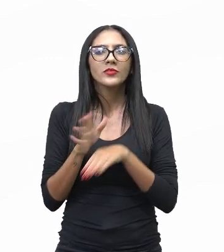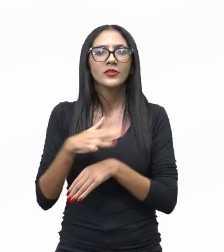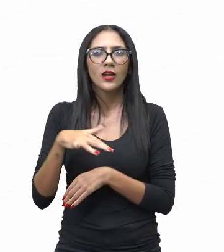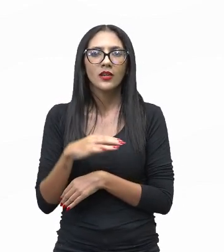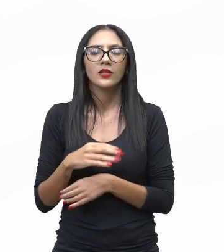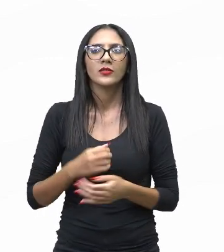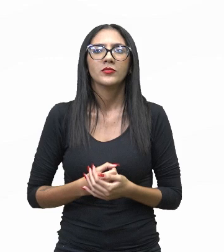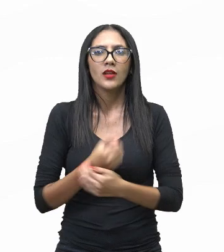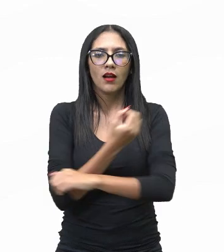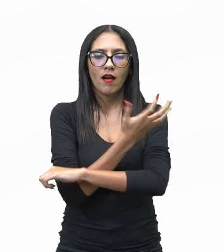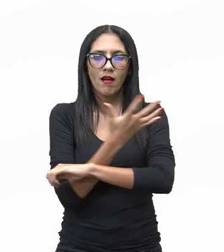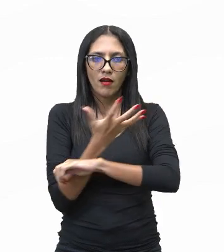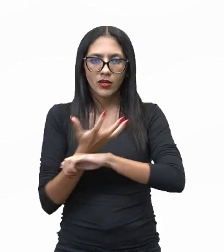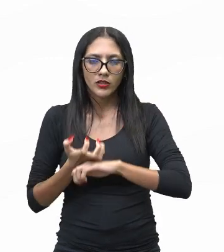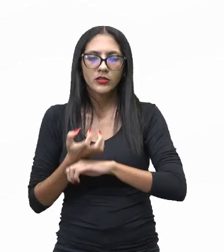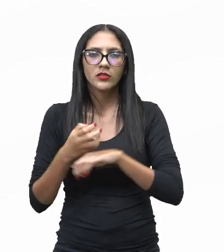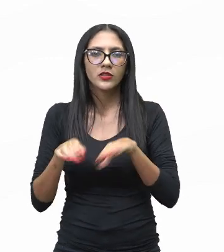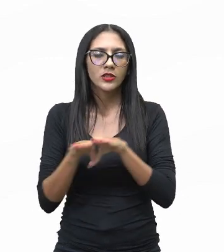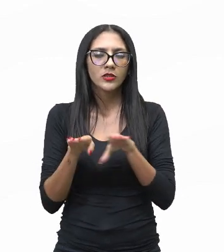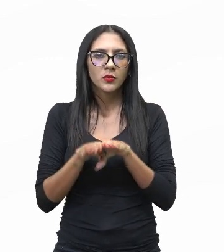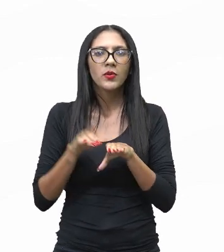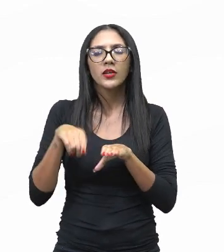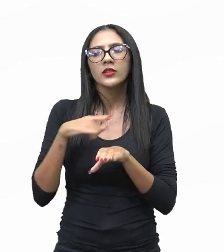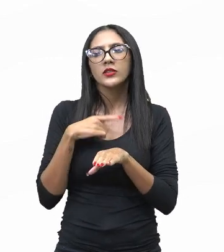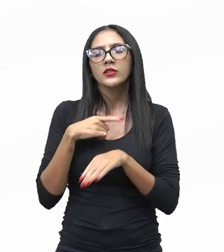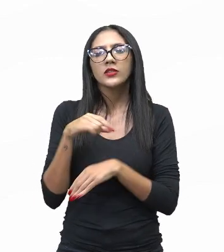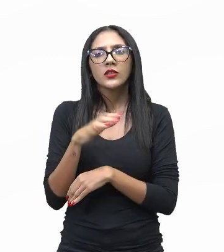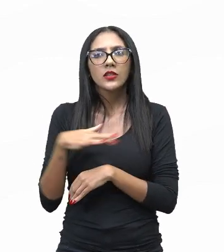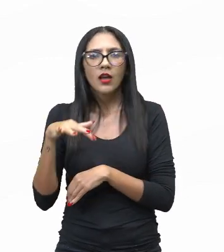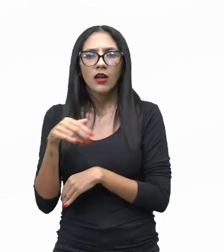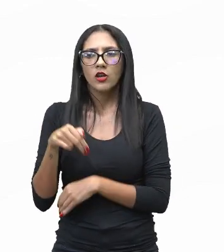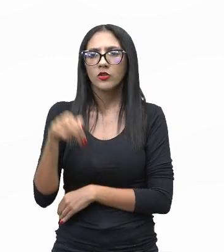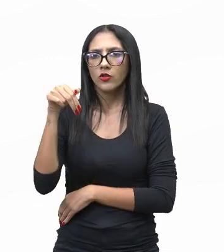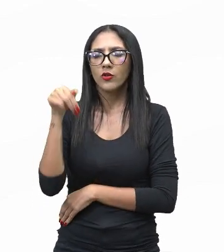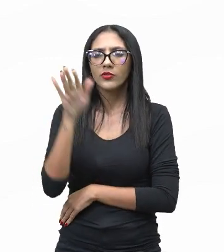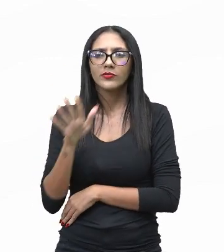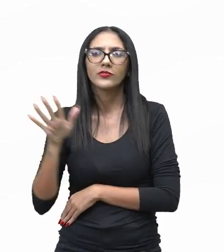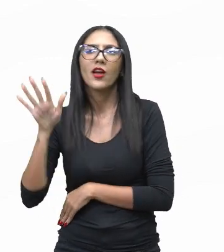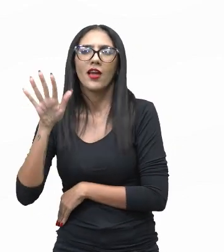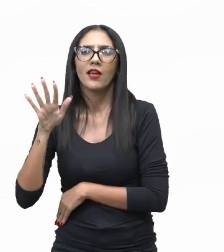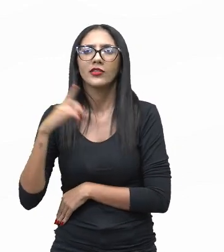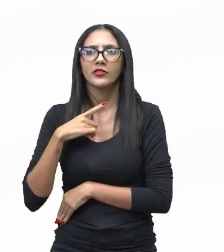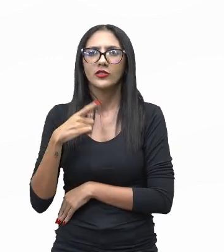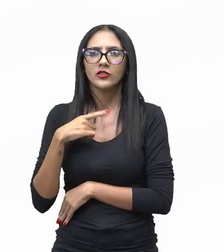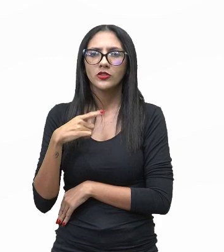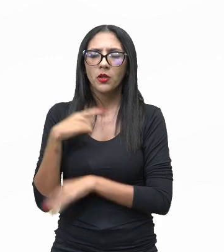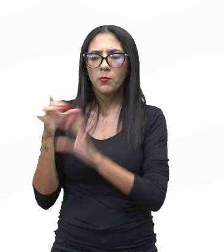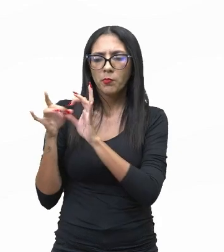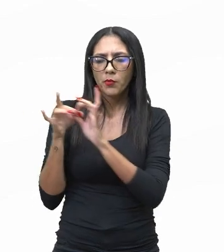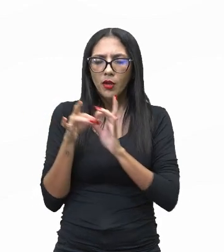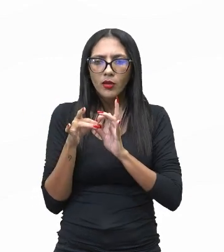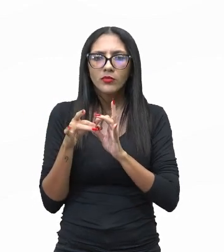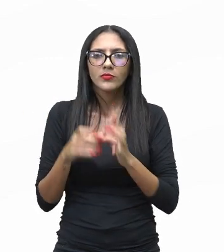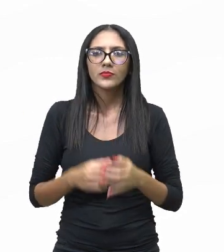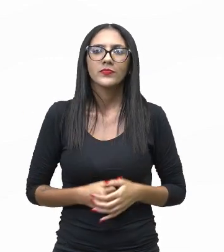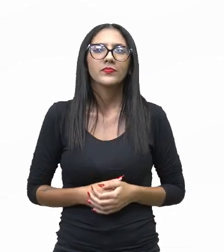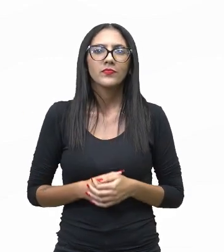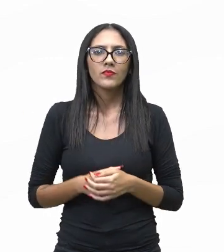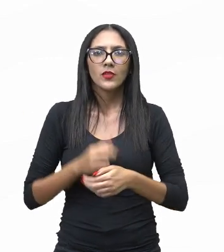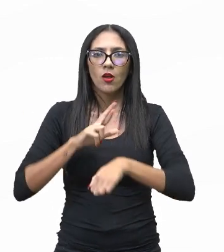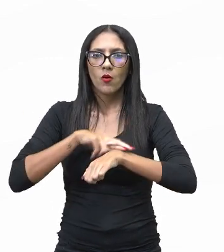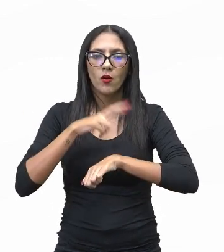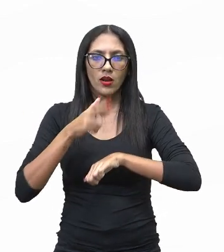Caatinga, uma zona de transição, né? Entre a Amazônia e a Caatinga lá no Nordeste, né? A pré-Amazônia maranhense. Em Roraima